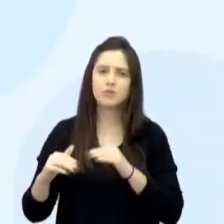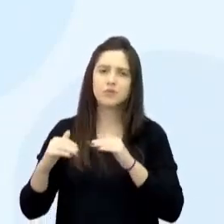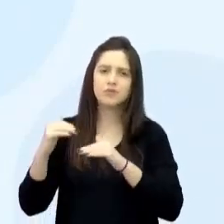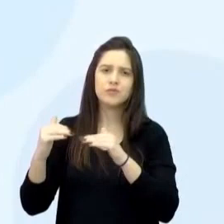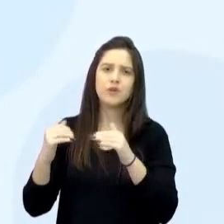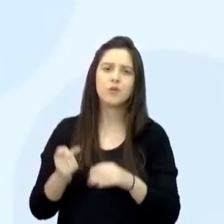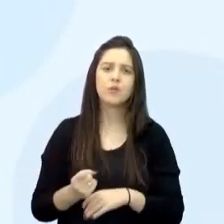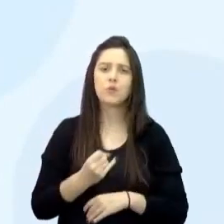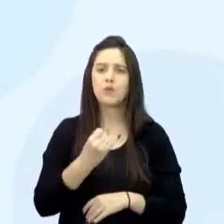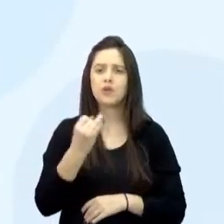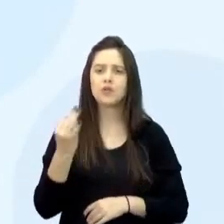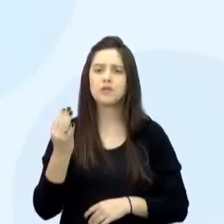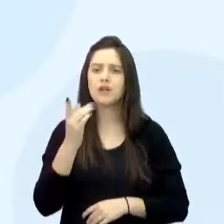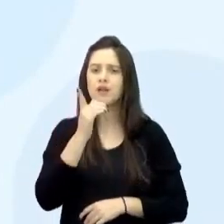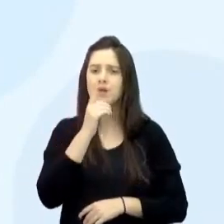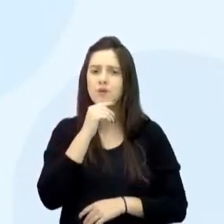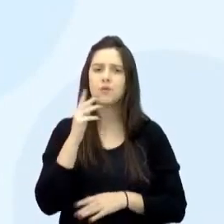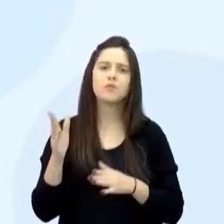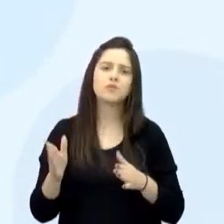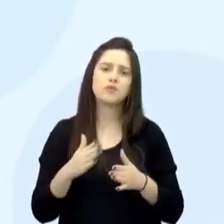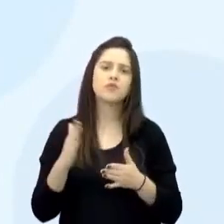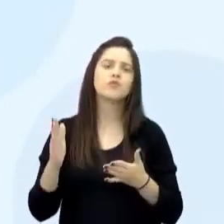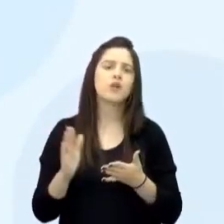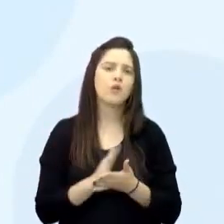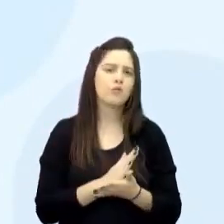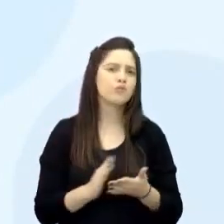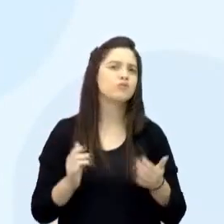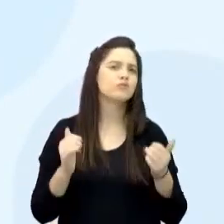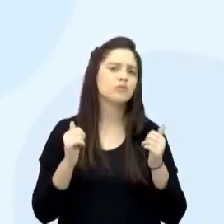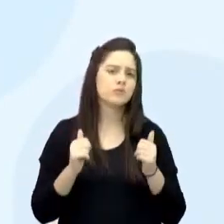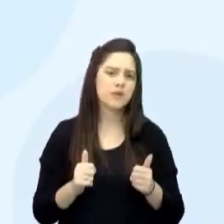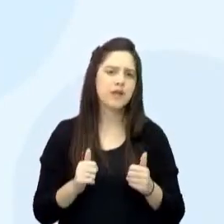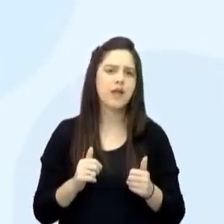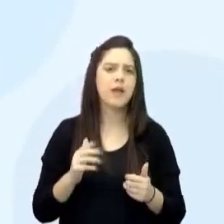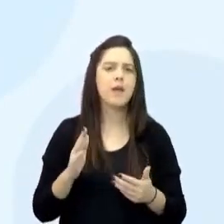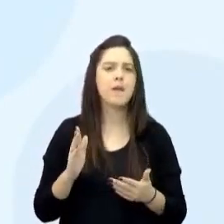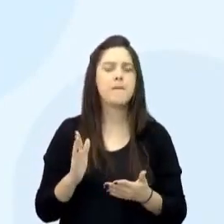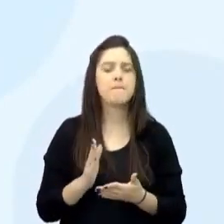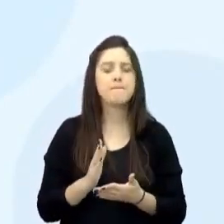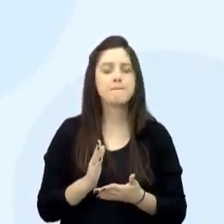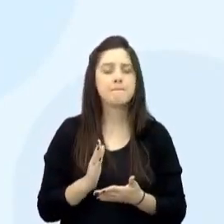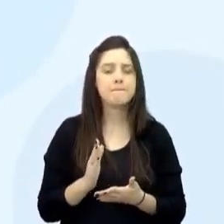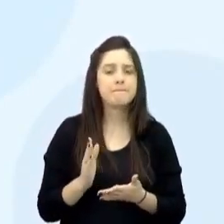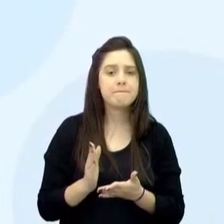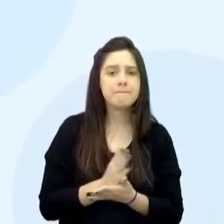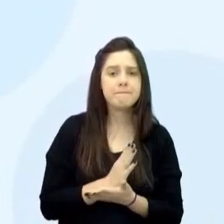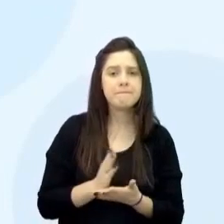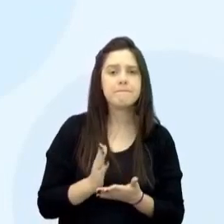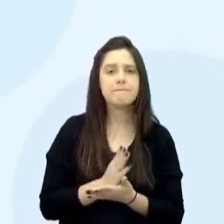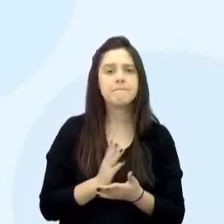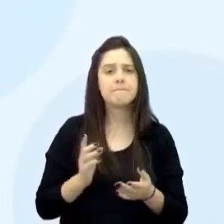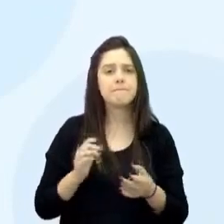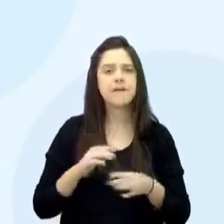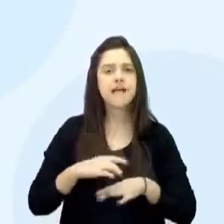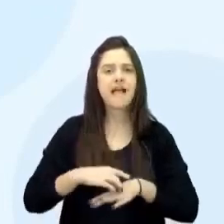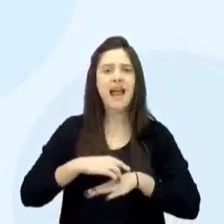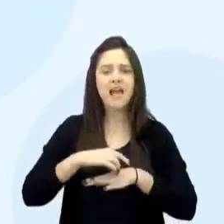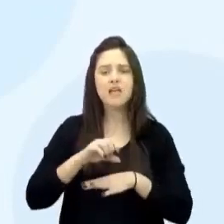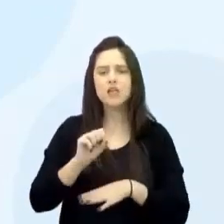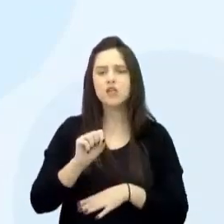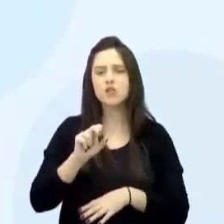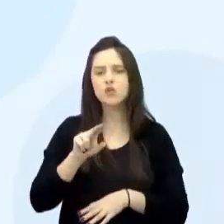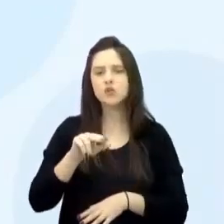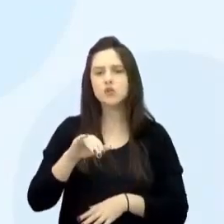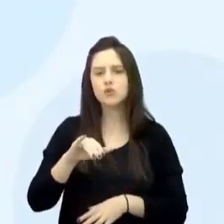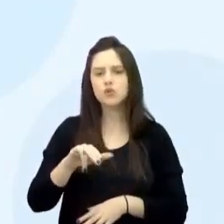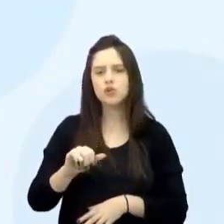a quantidade de água usada na produção de alguns bens. Então eu tenho aqui bens em quilogramas ou litros, né? Carne suína. Para